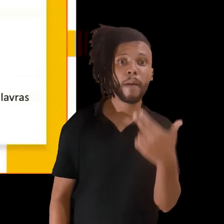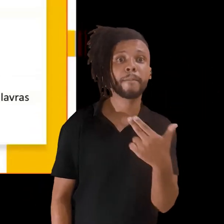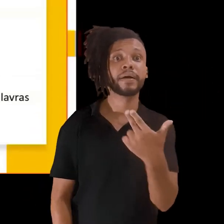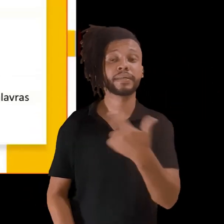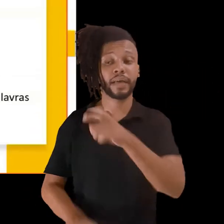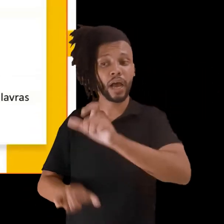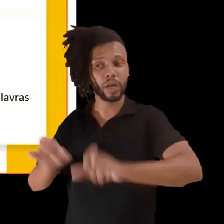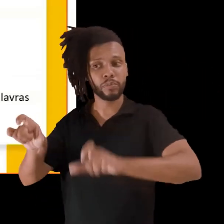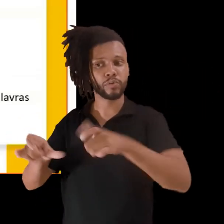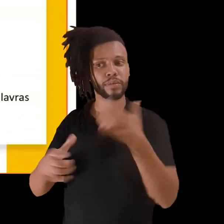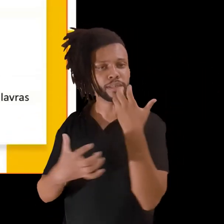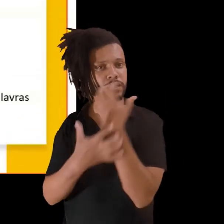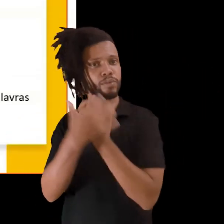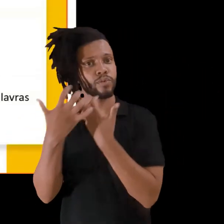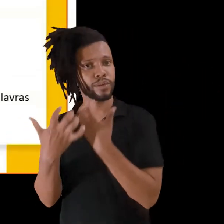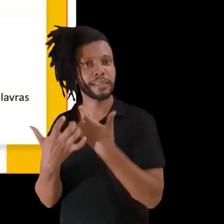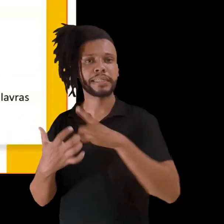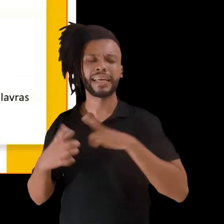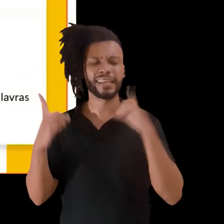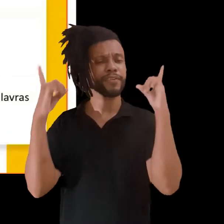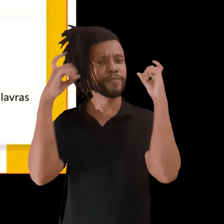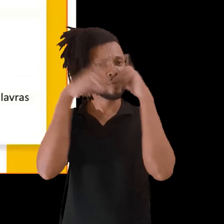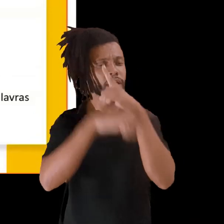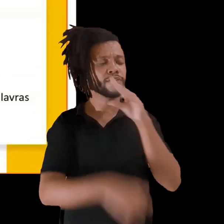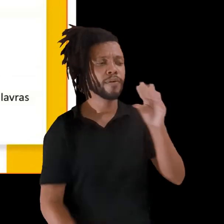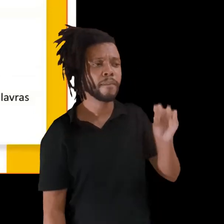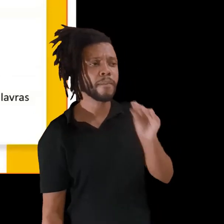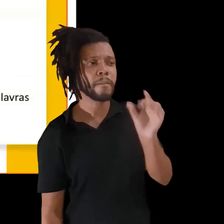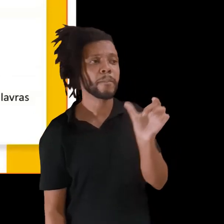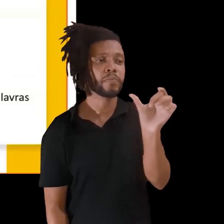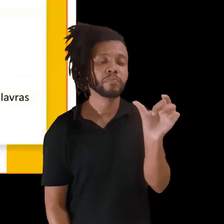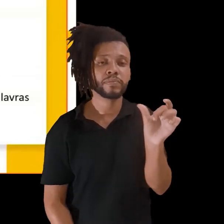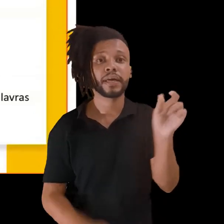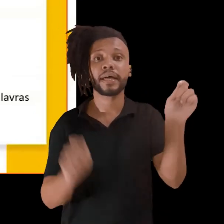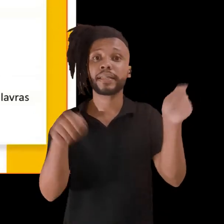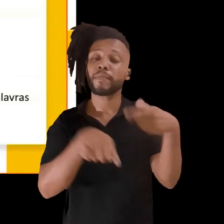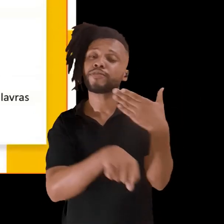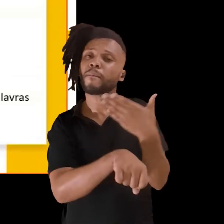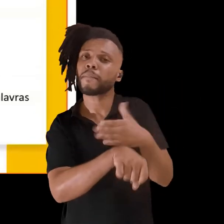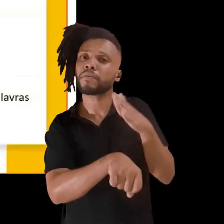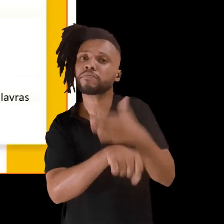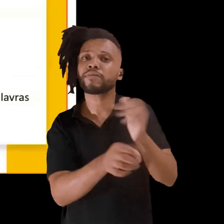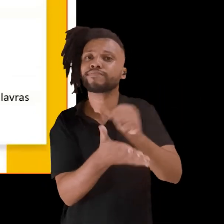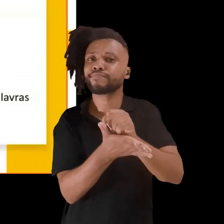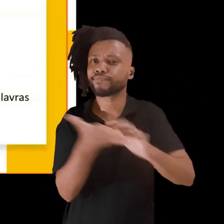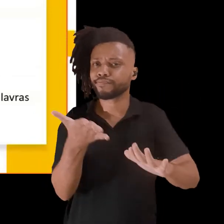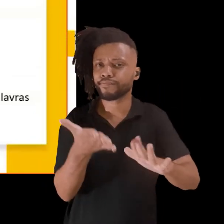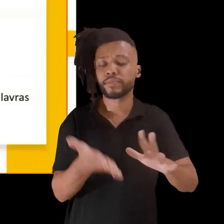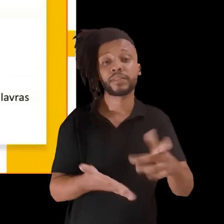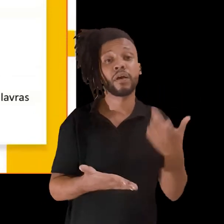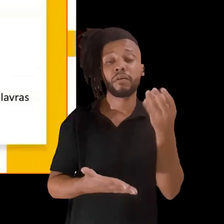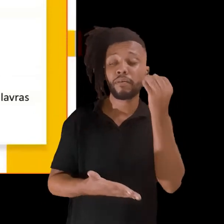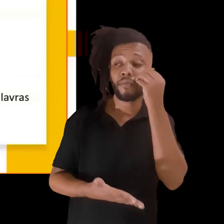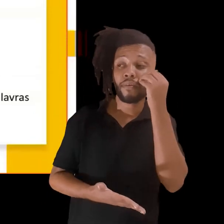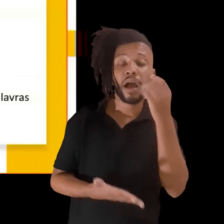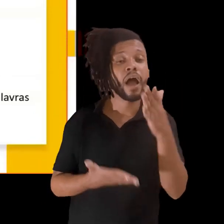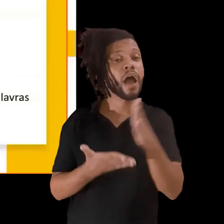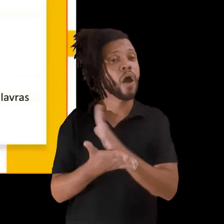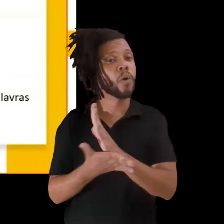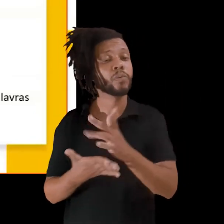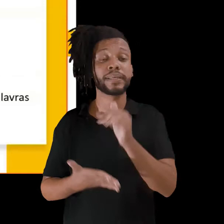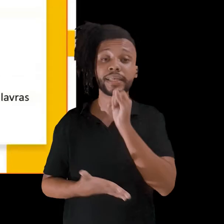dificuldade para pronunciar. A gente pode trabalhar através dos vocalizes. Vamos ver alguns exemplos